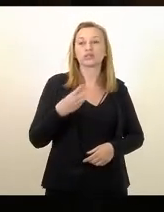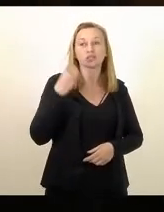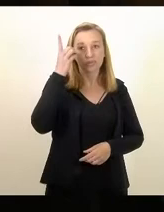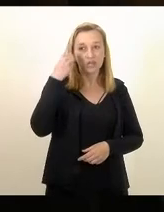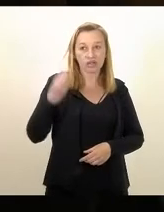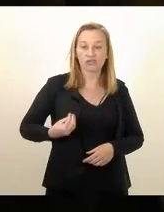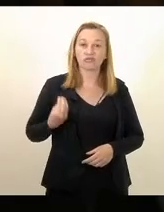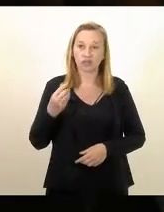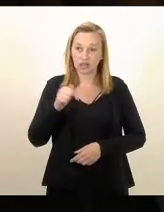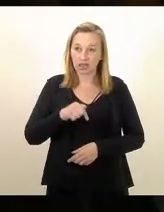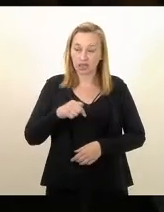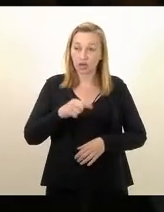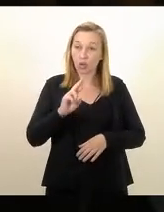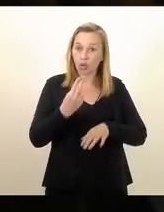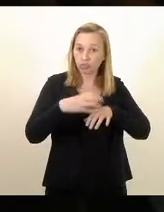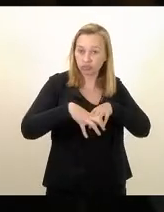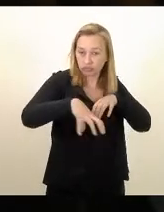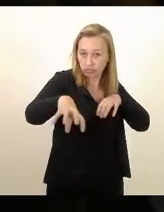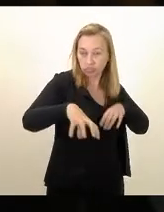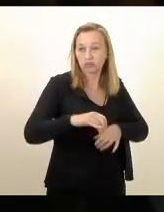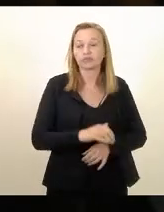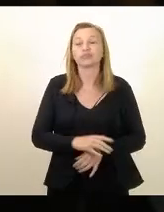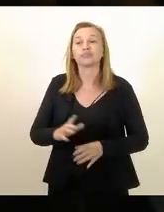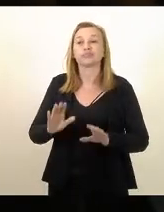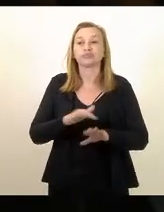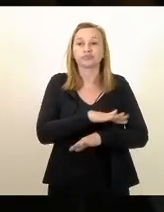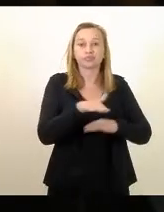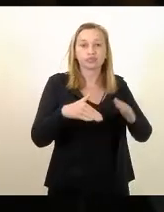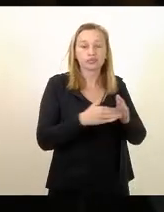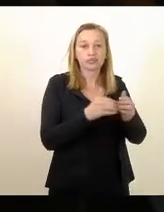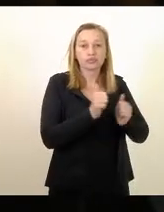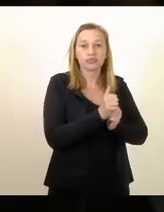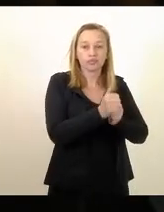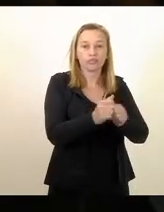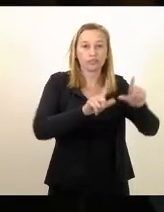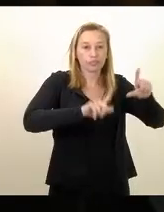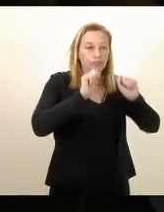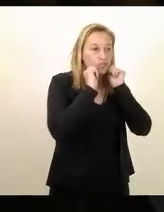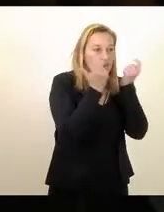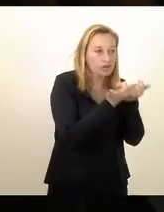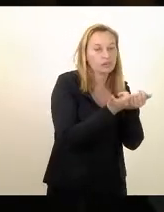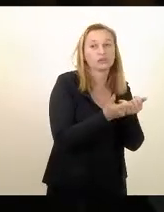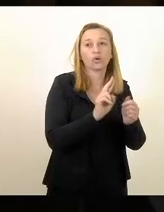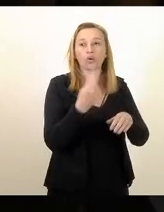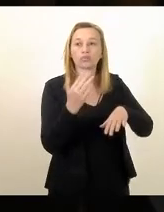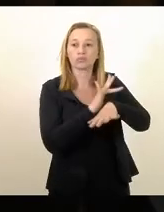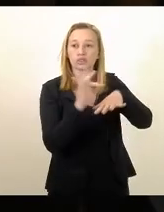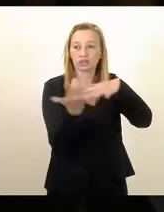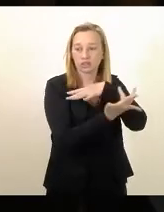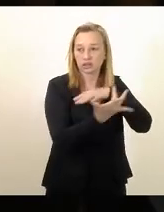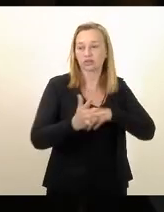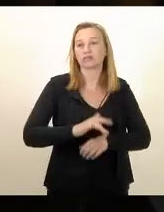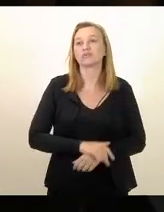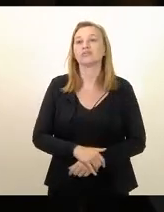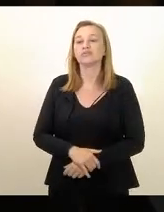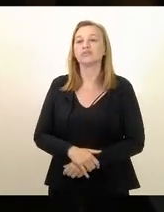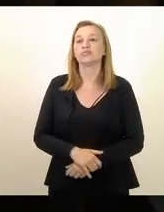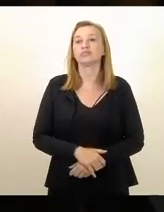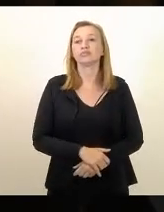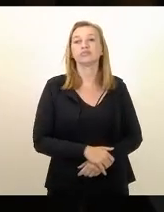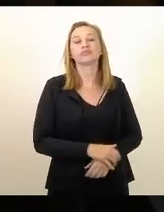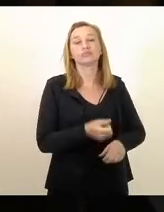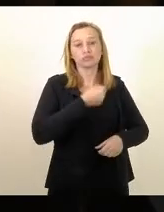plenária virtualmente cidadãs e cidadãos que nos assistem pela tv alerge nos seguem pelas redes sociais